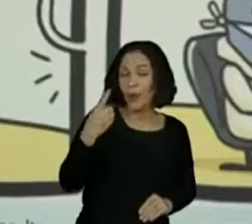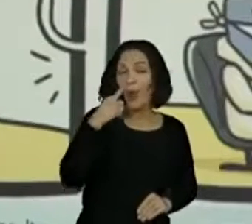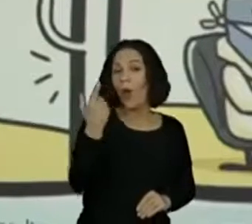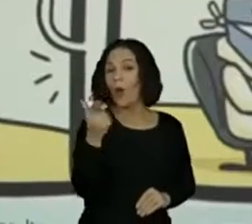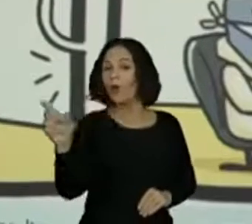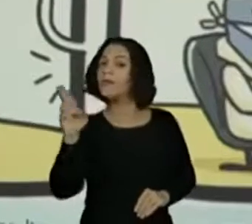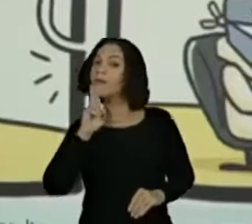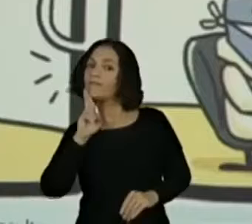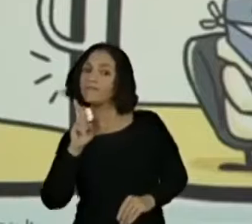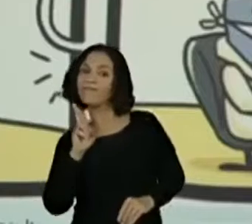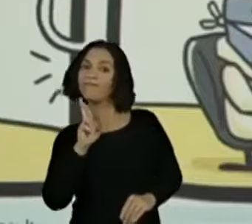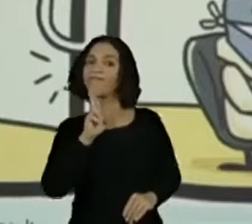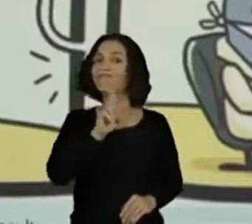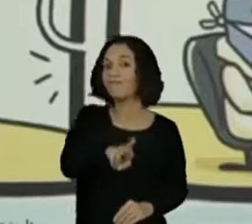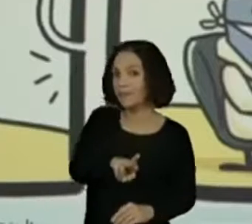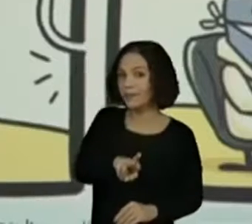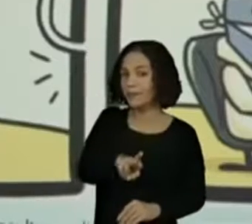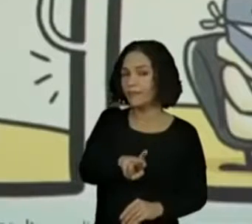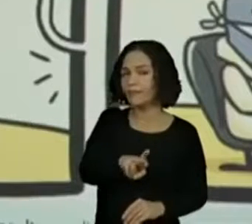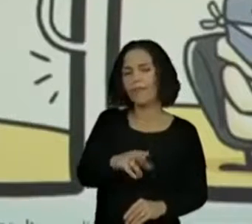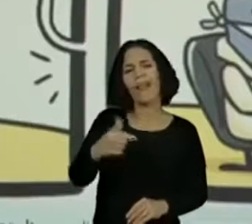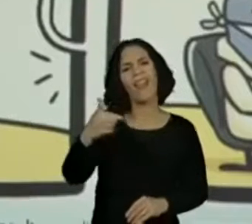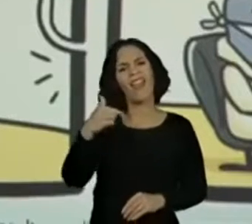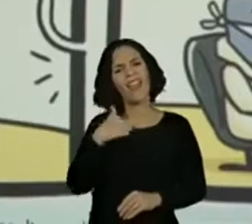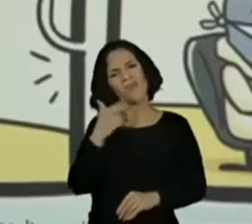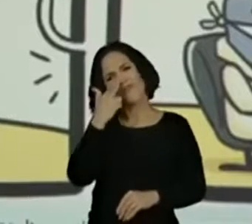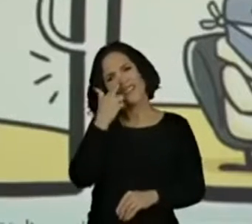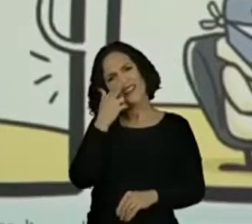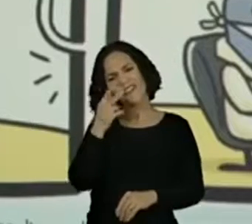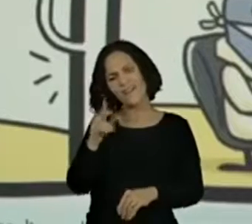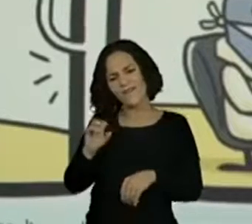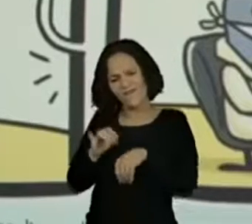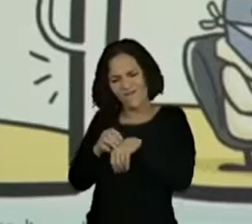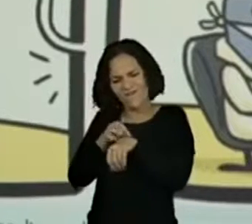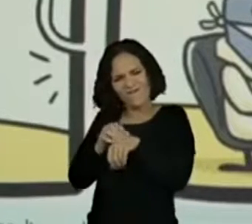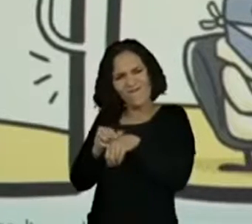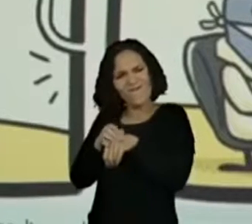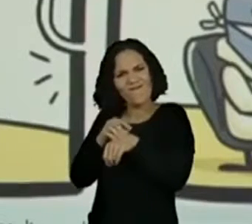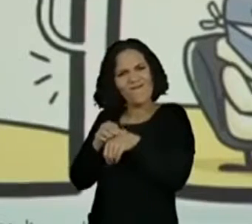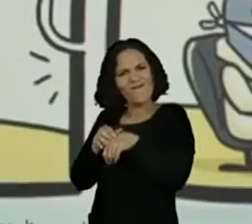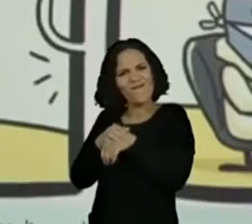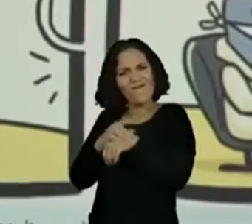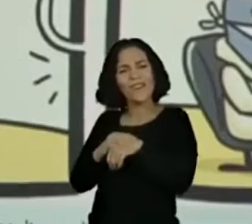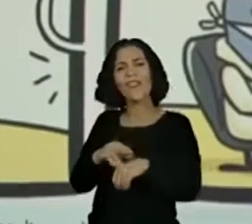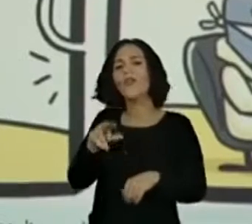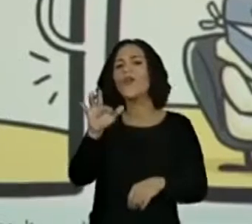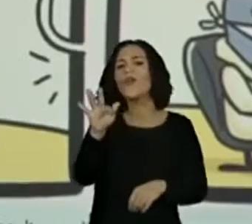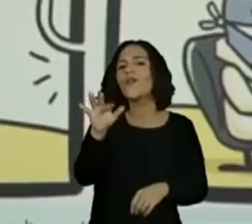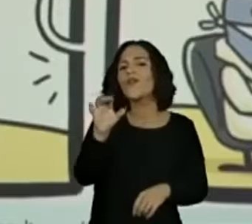estou com formigamento, doutor. Olha, a pessoa já está falando assim, estou com